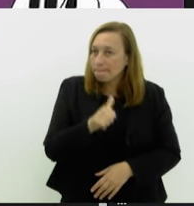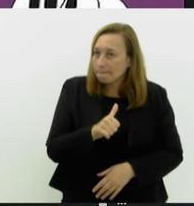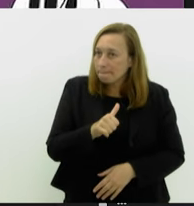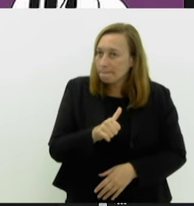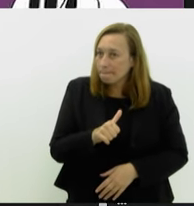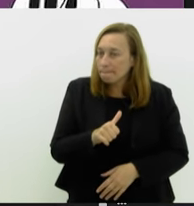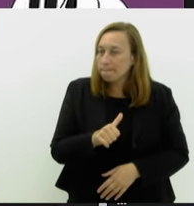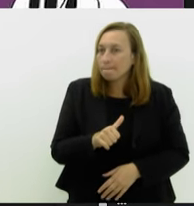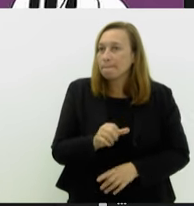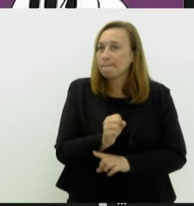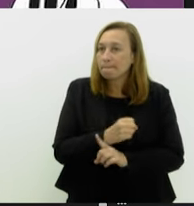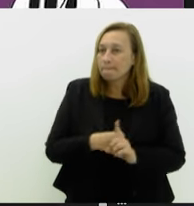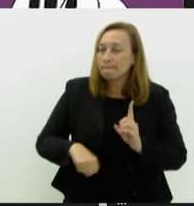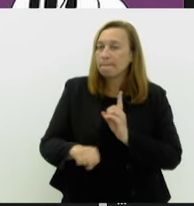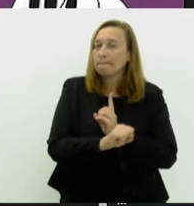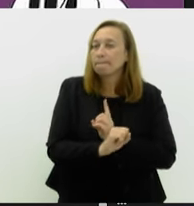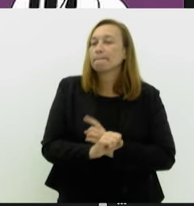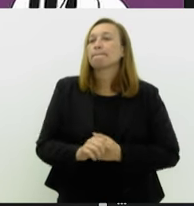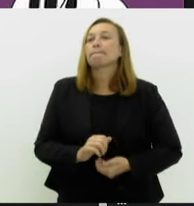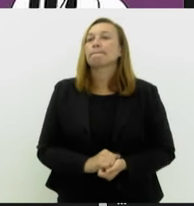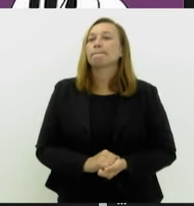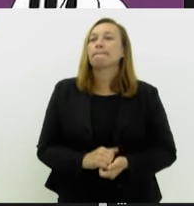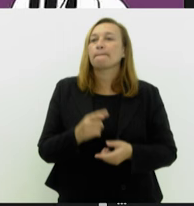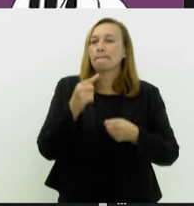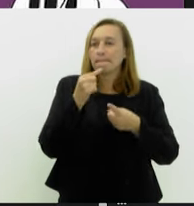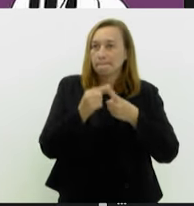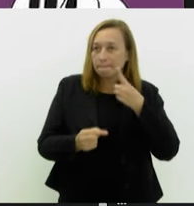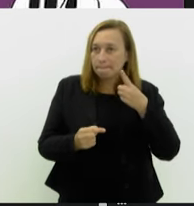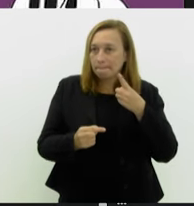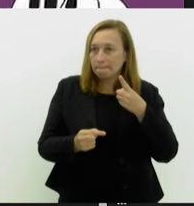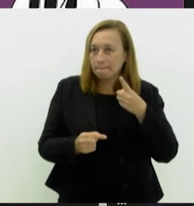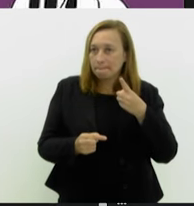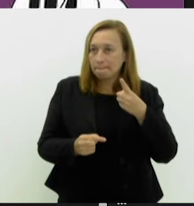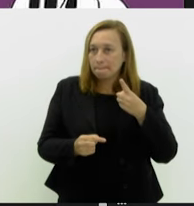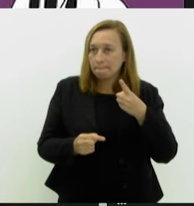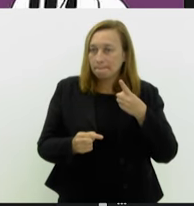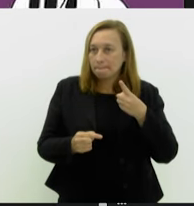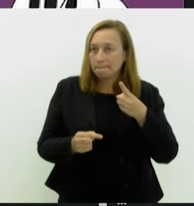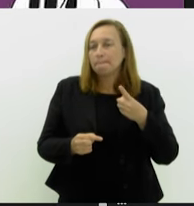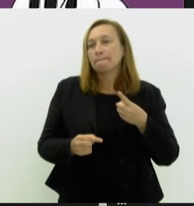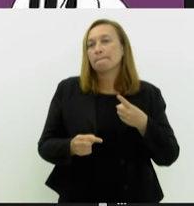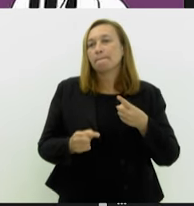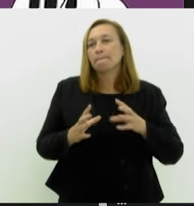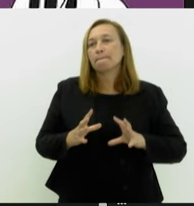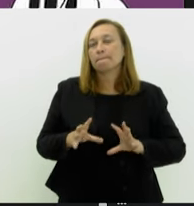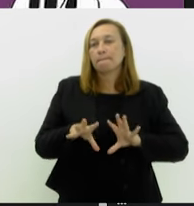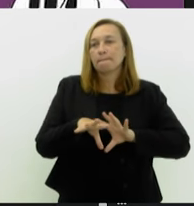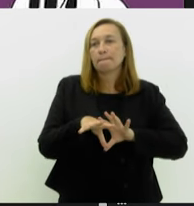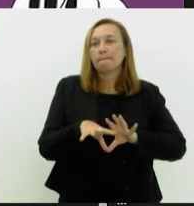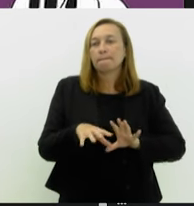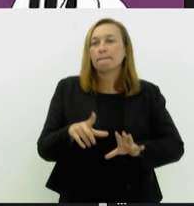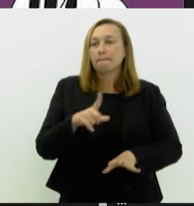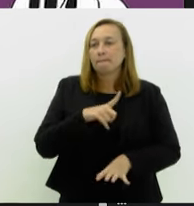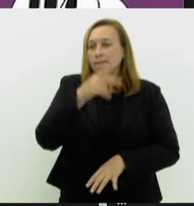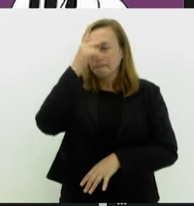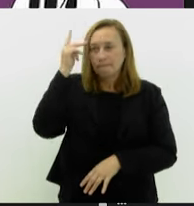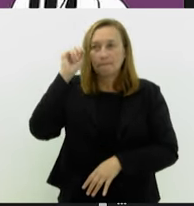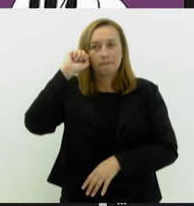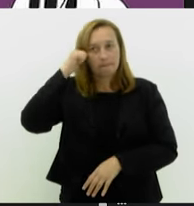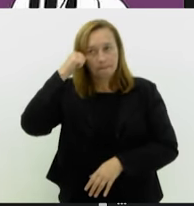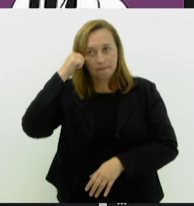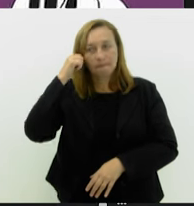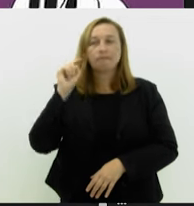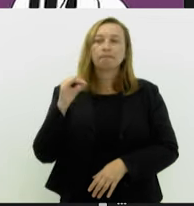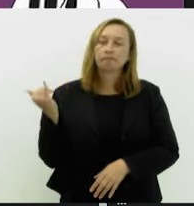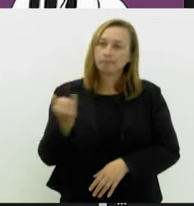na sua na nossa sociedade a metade dessa desse contingente é formado por pessoas pretas negras e é